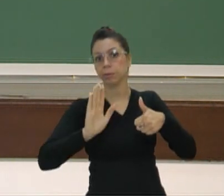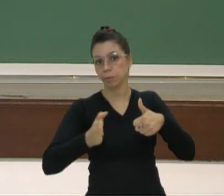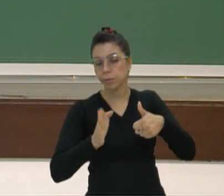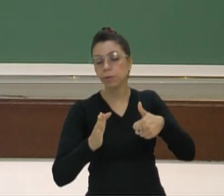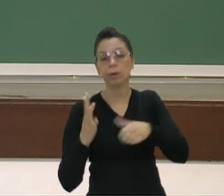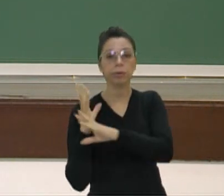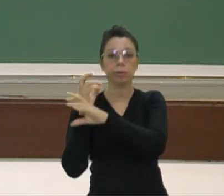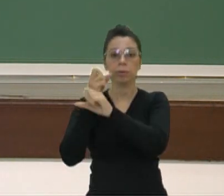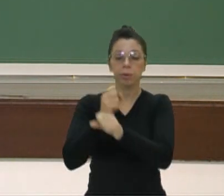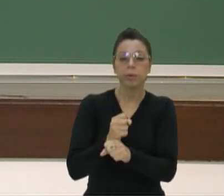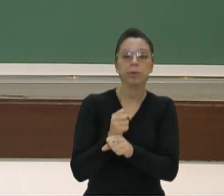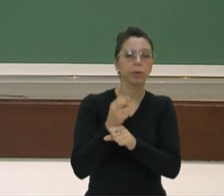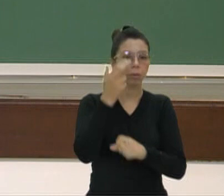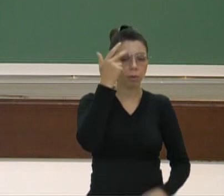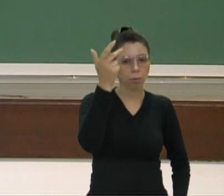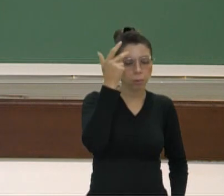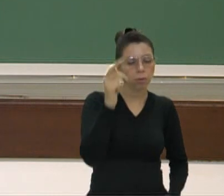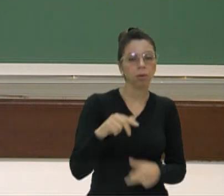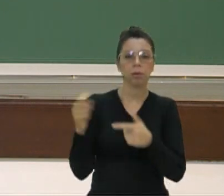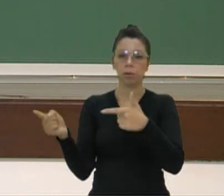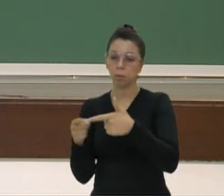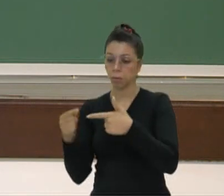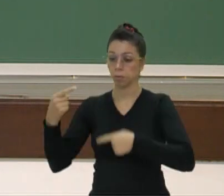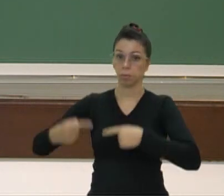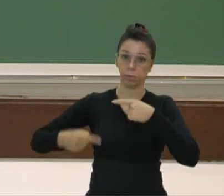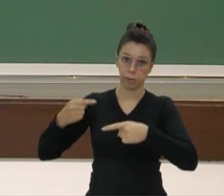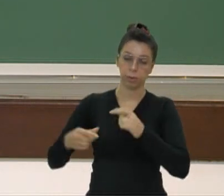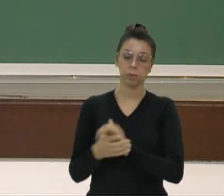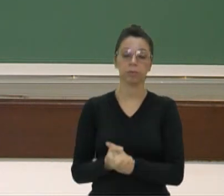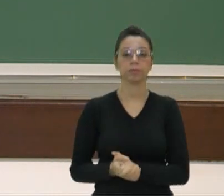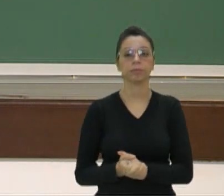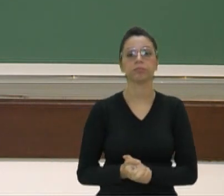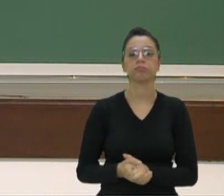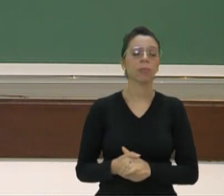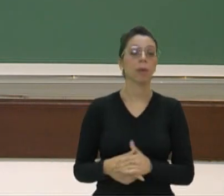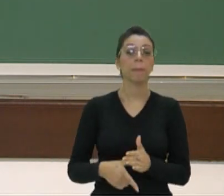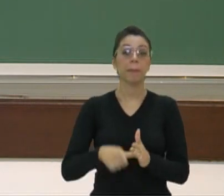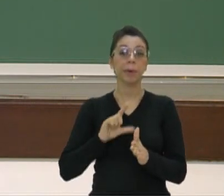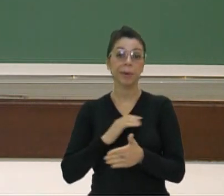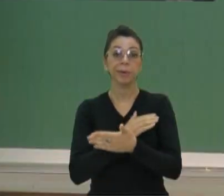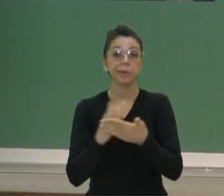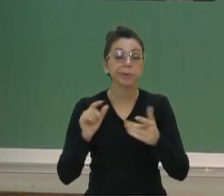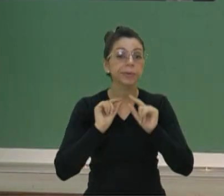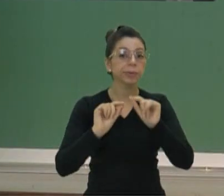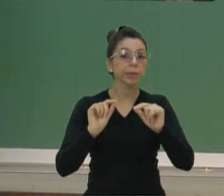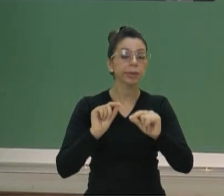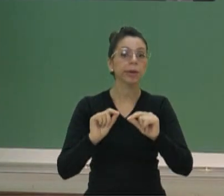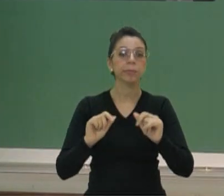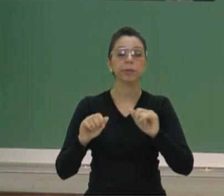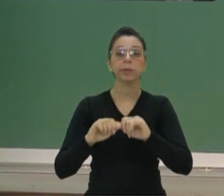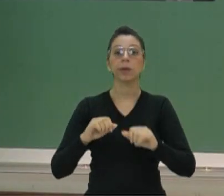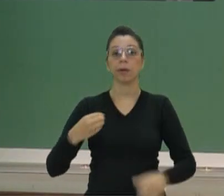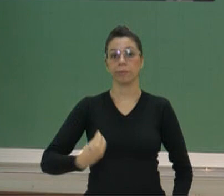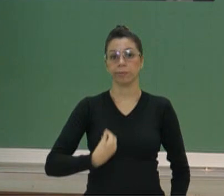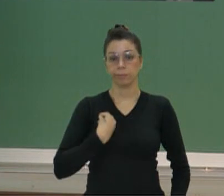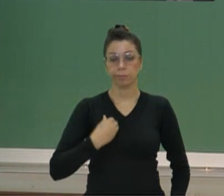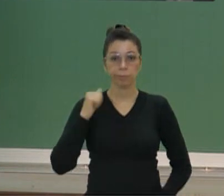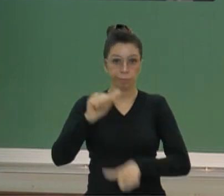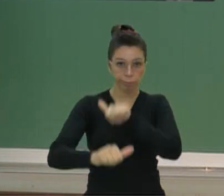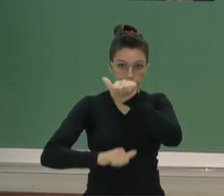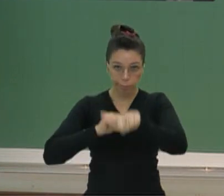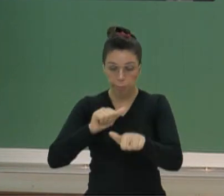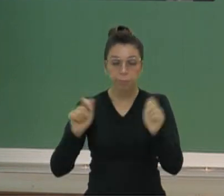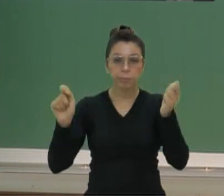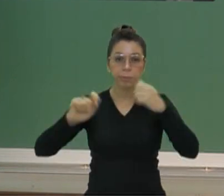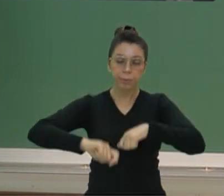retomada dos aspectos mais naturais, hoje mais políticos. Mas antes de iniciarmos, prestem atenção. A frequência no Google Classroom mudou.